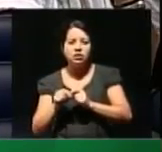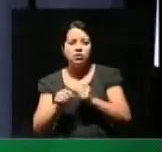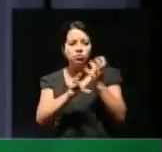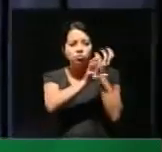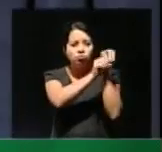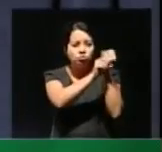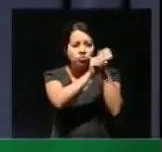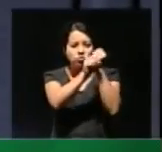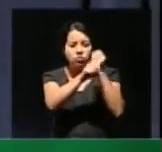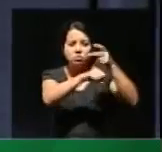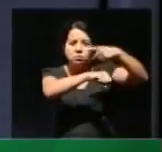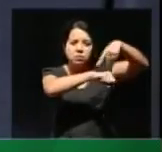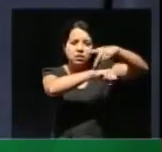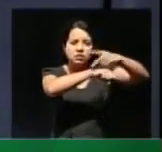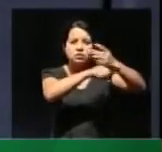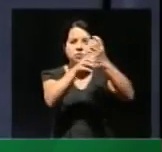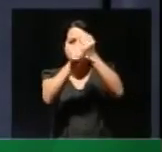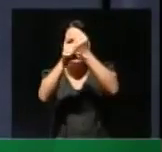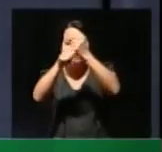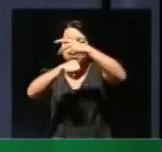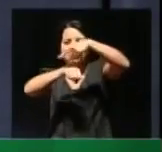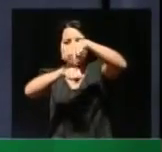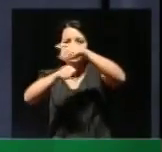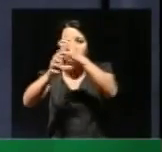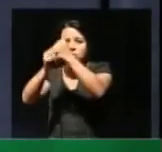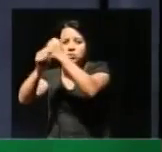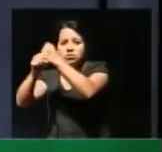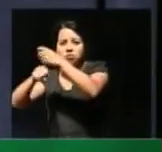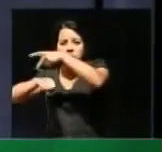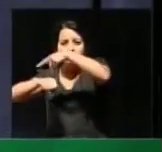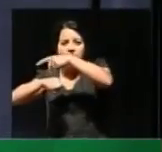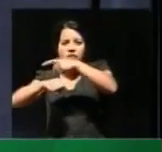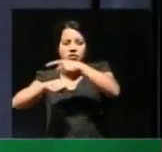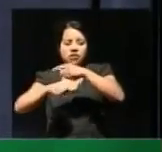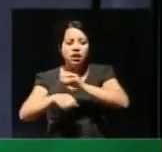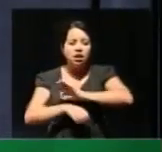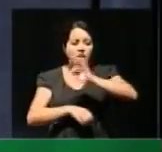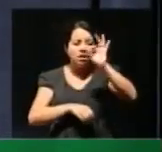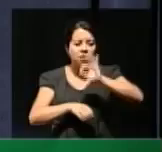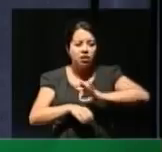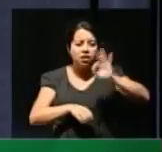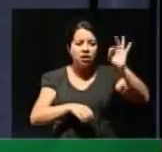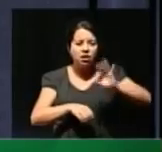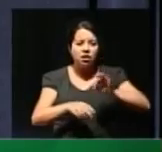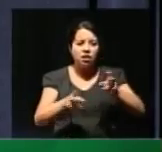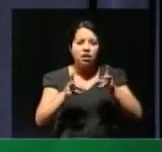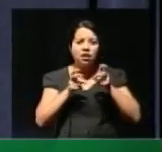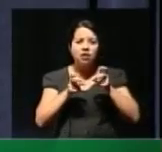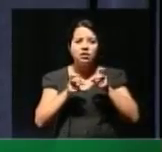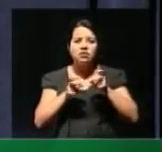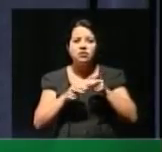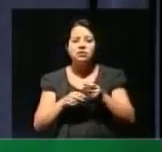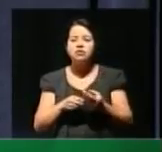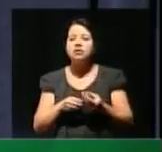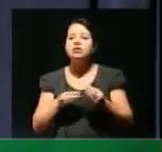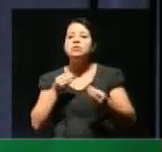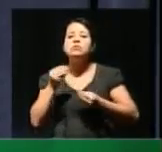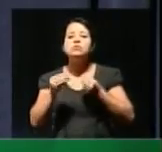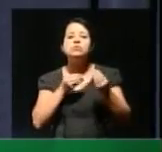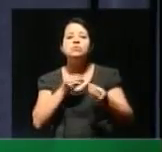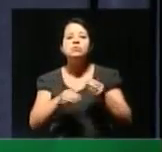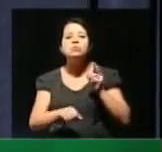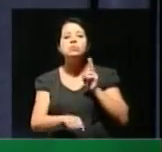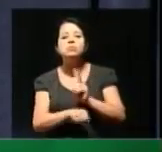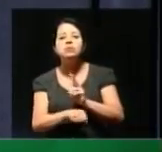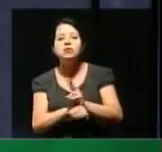têm e projetam, fazem estudos de se você fizer tal intervenção, se aumentar a cobertura para tanto, como é que